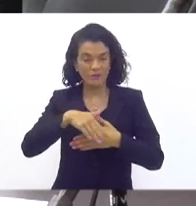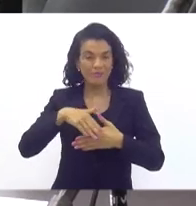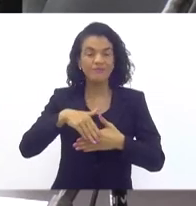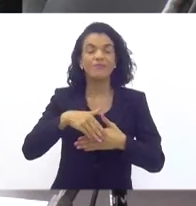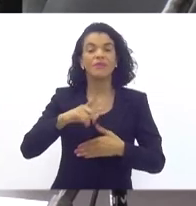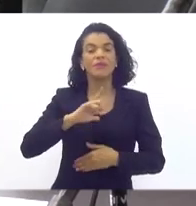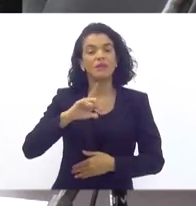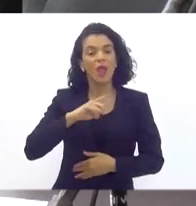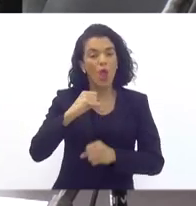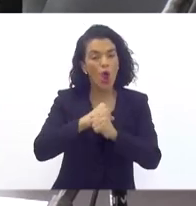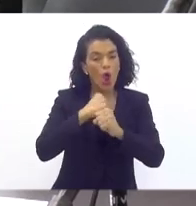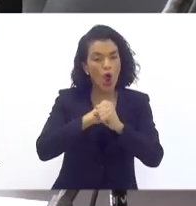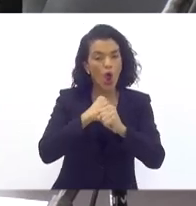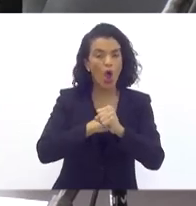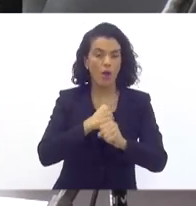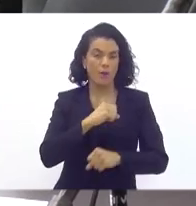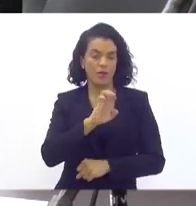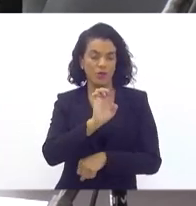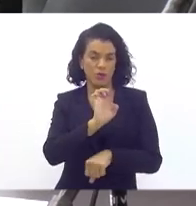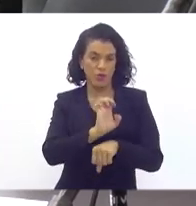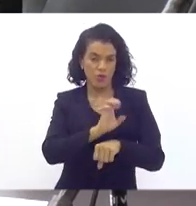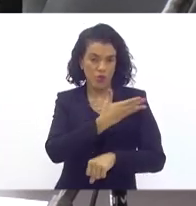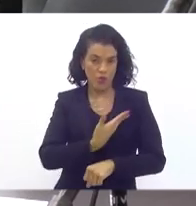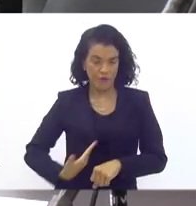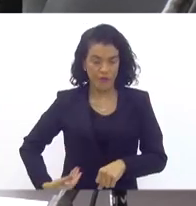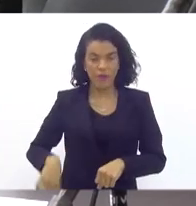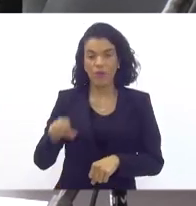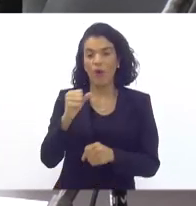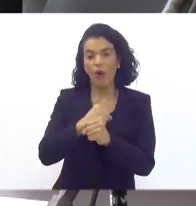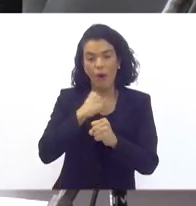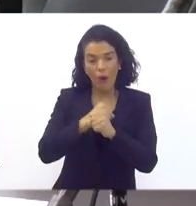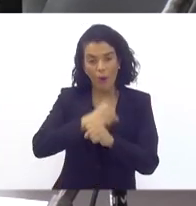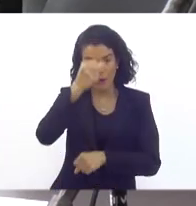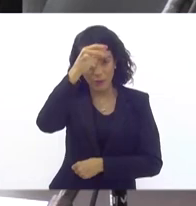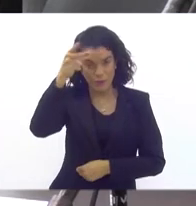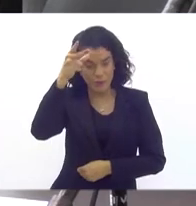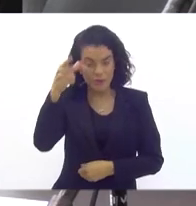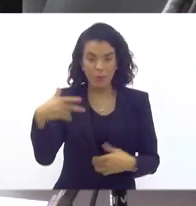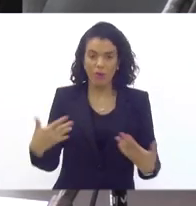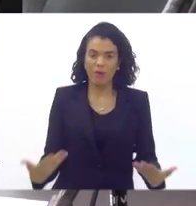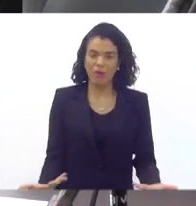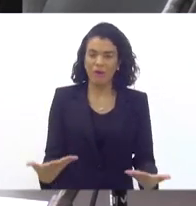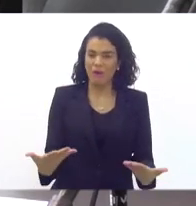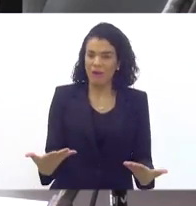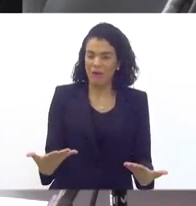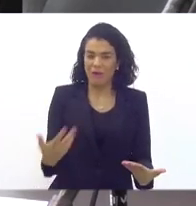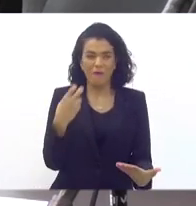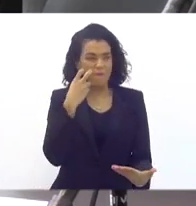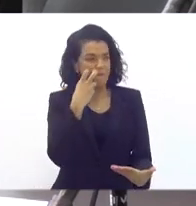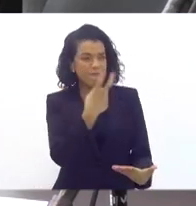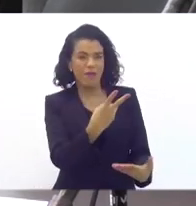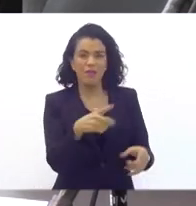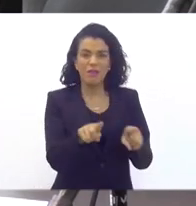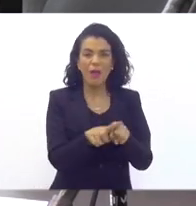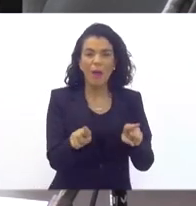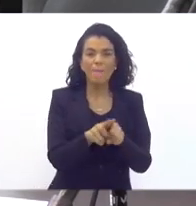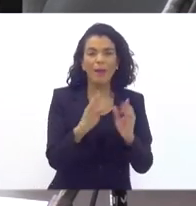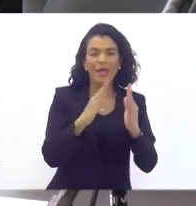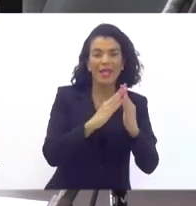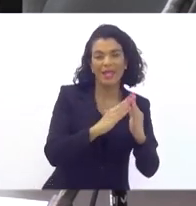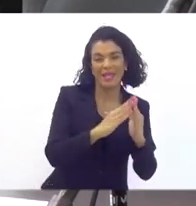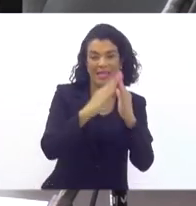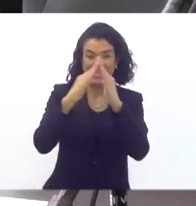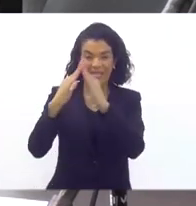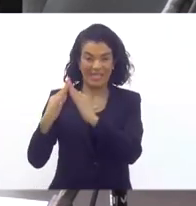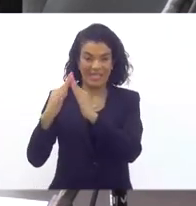feita pelo governo do estado pelo governo Municipal e daqui a pouco você vê o famoso puxadinho